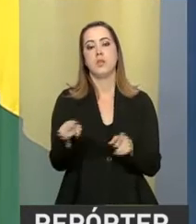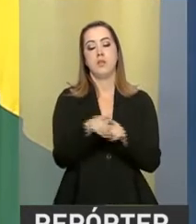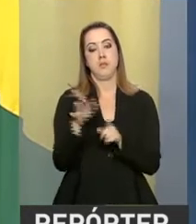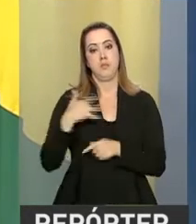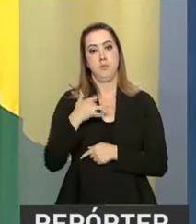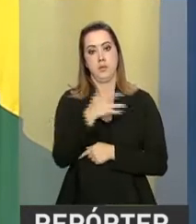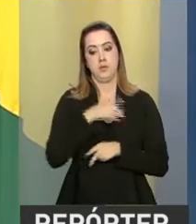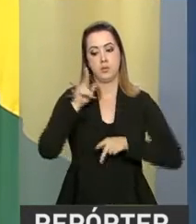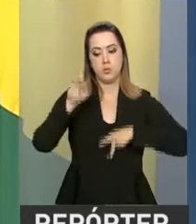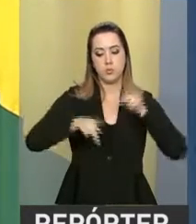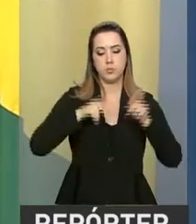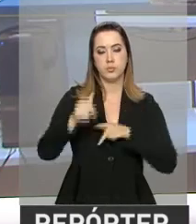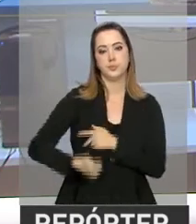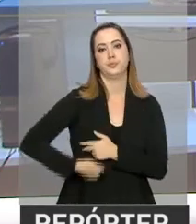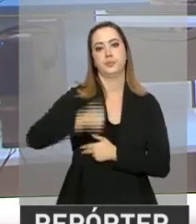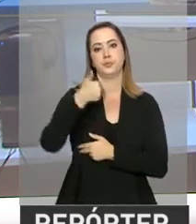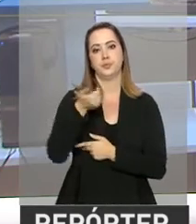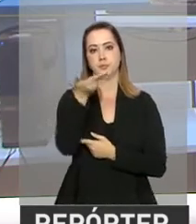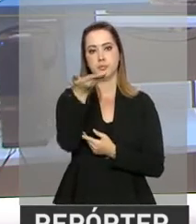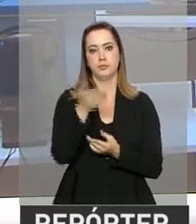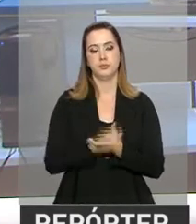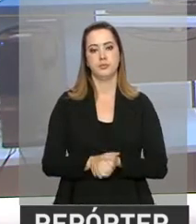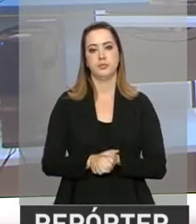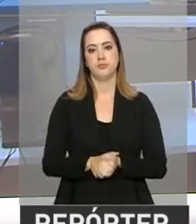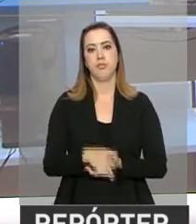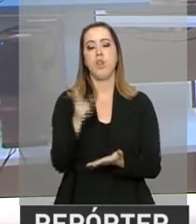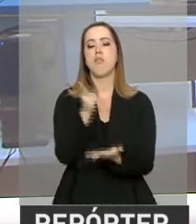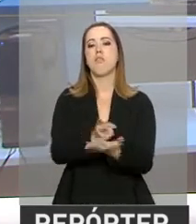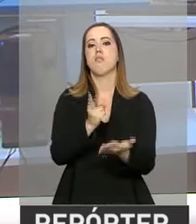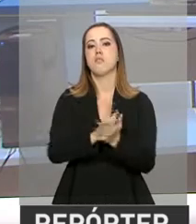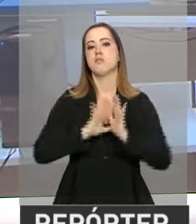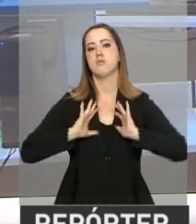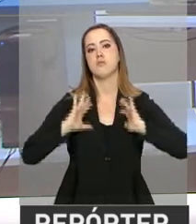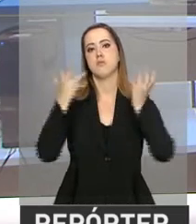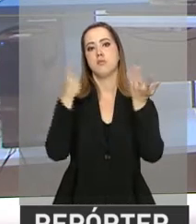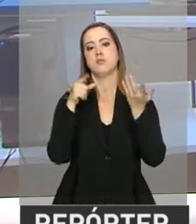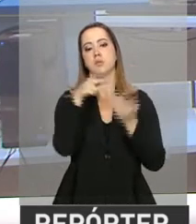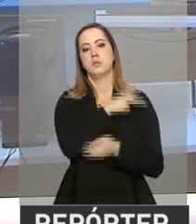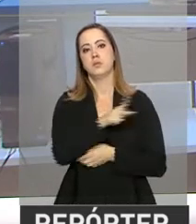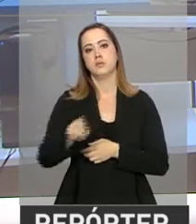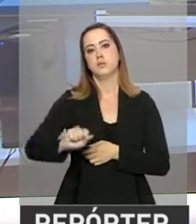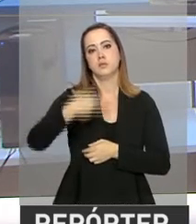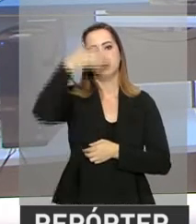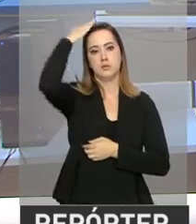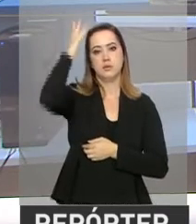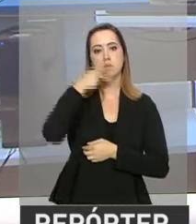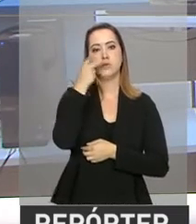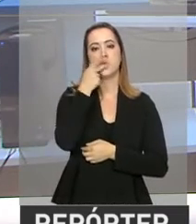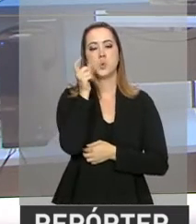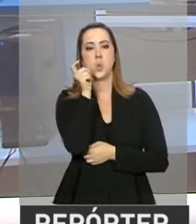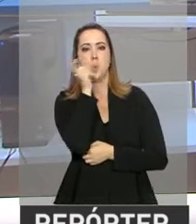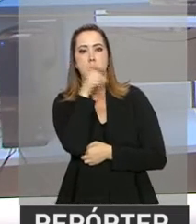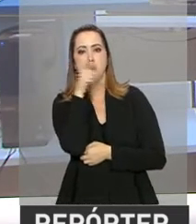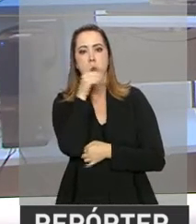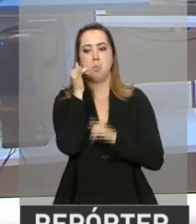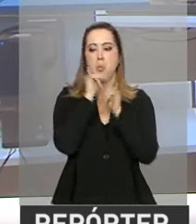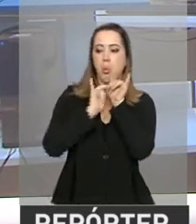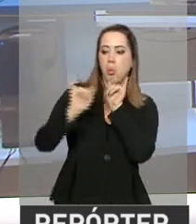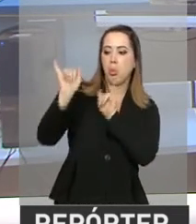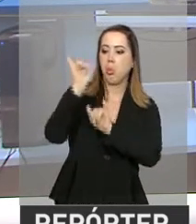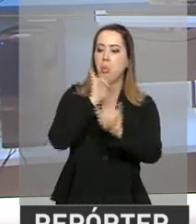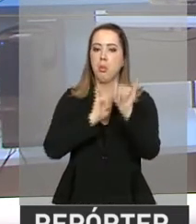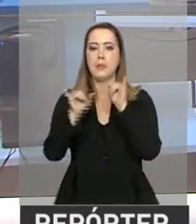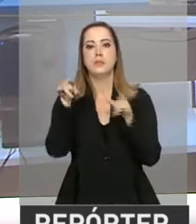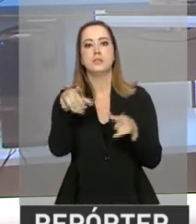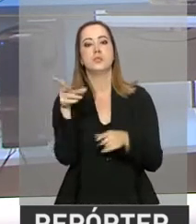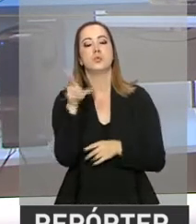de maior qualidade na mesma cerimônia o presidente michel temer falou sobre as falsas informações que circulam sobre os